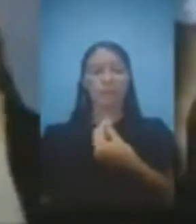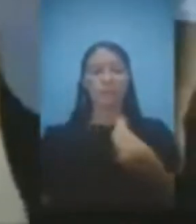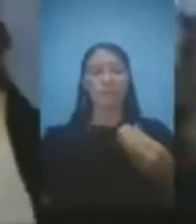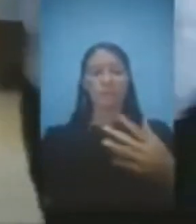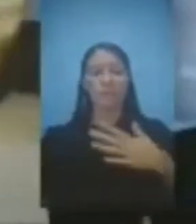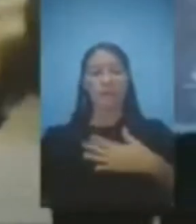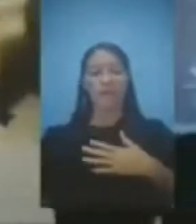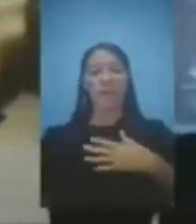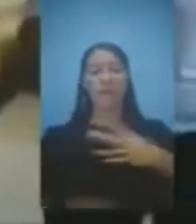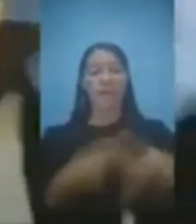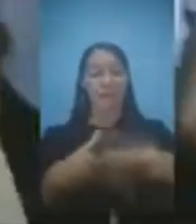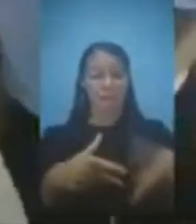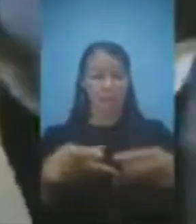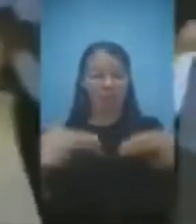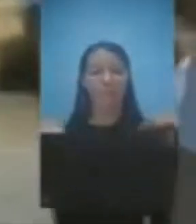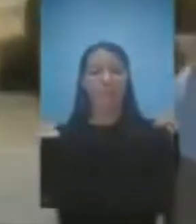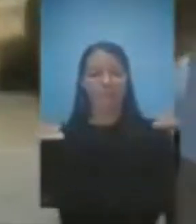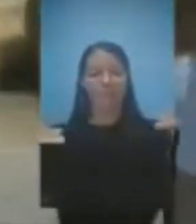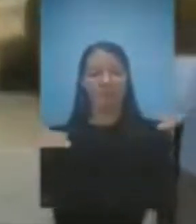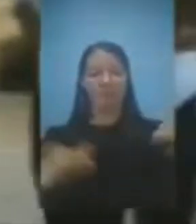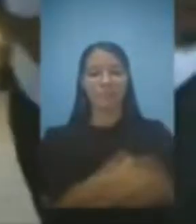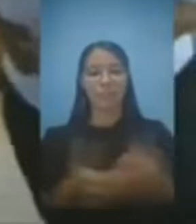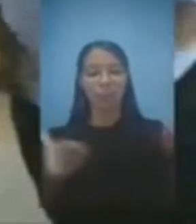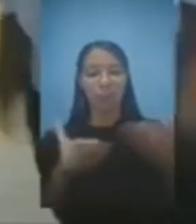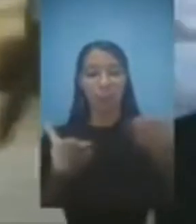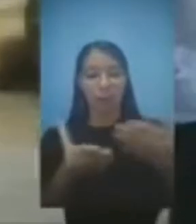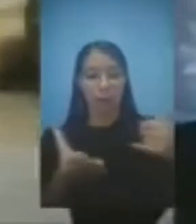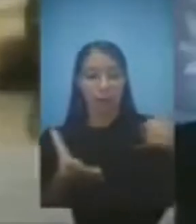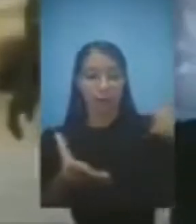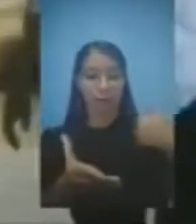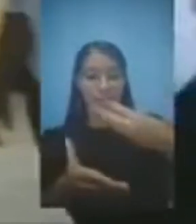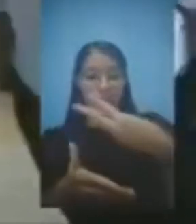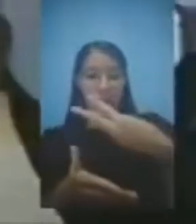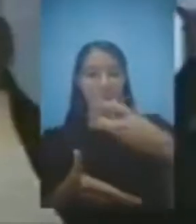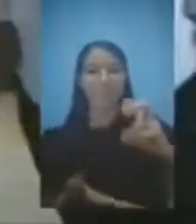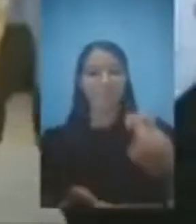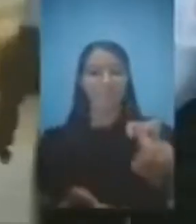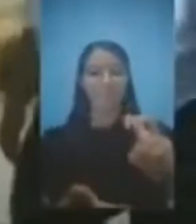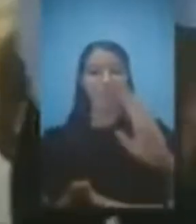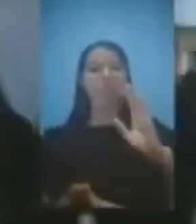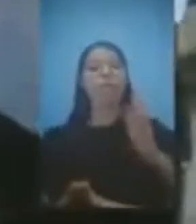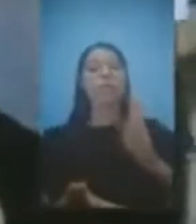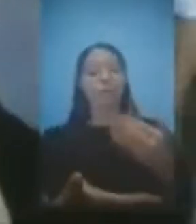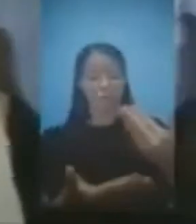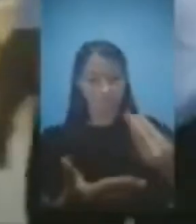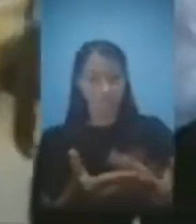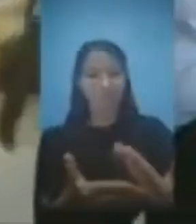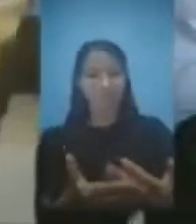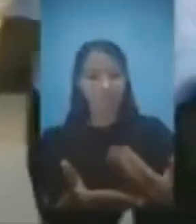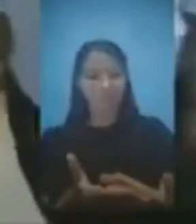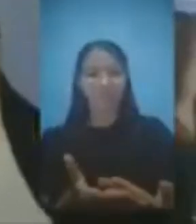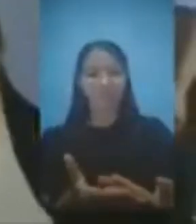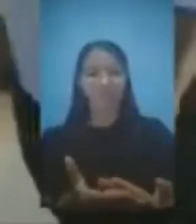vida essa flor que desabrochou. Hoje com 35 anos na